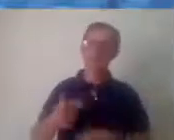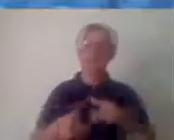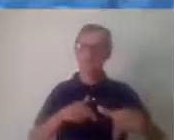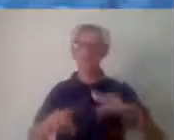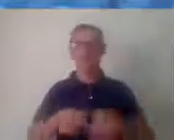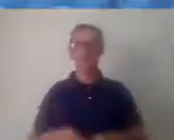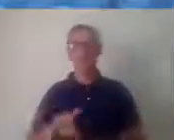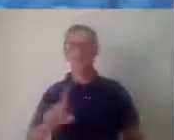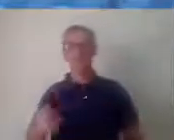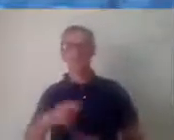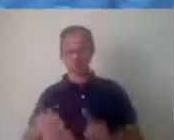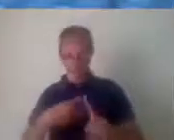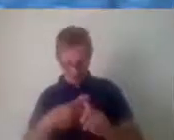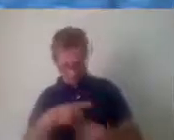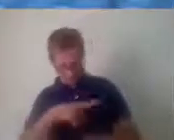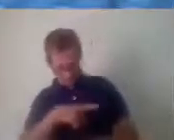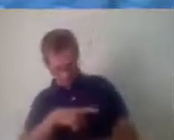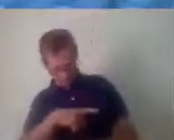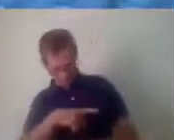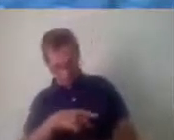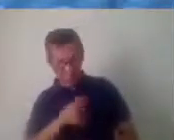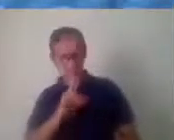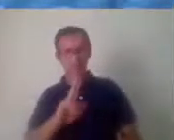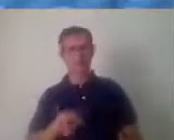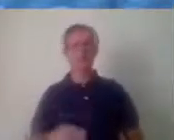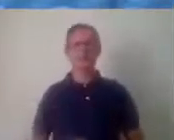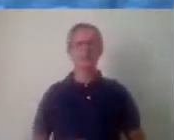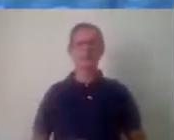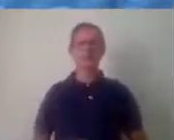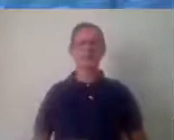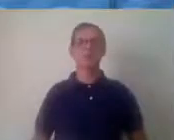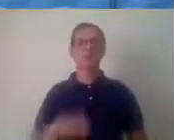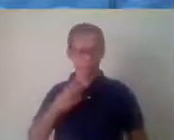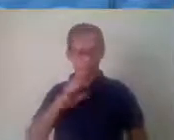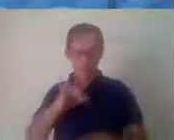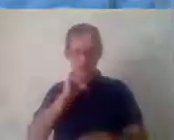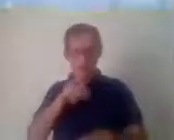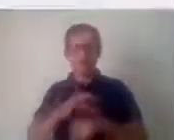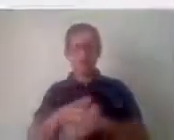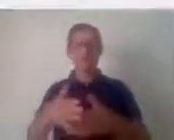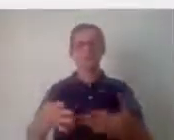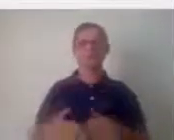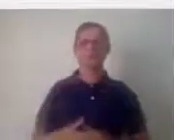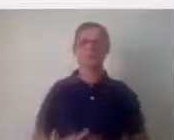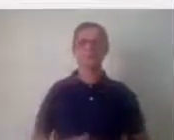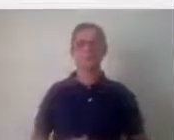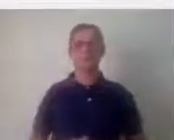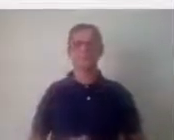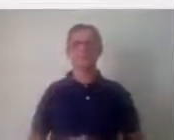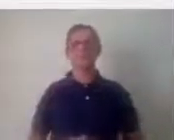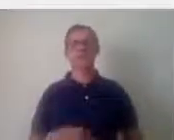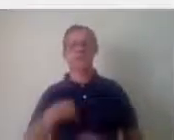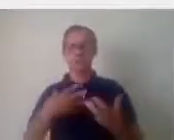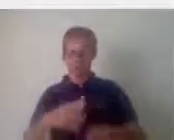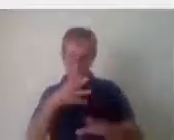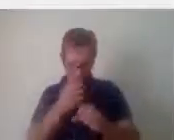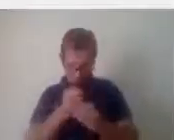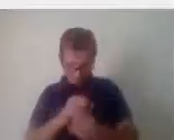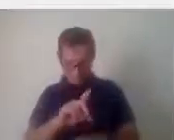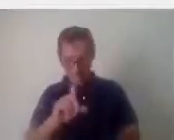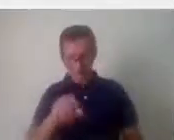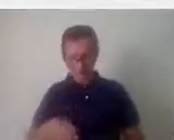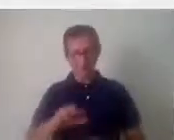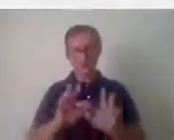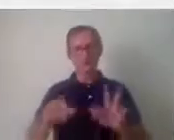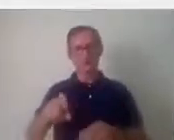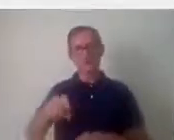com integral dupla, a gente vai chegar num resultado. Vamos ver um exemplo. Acompanhe no quadro. Eu quero calcular a integral da